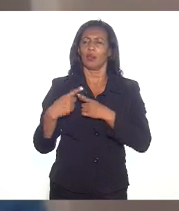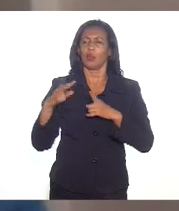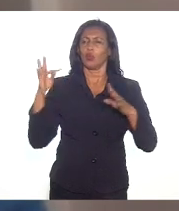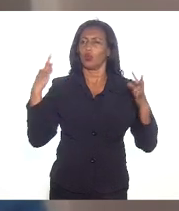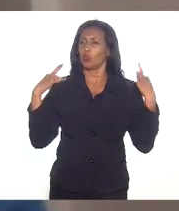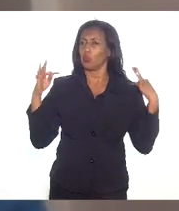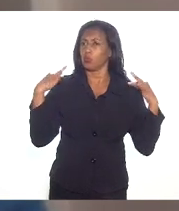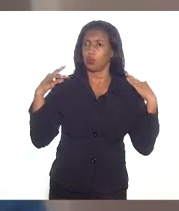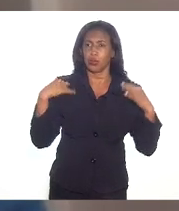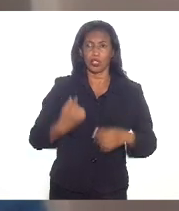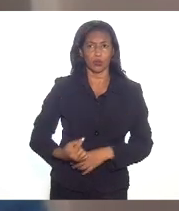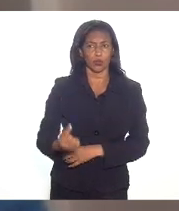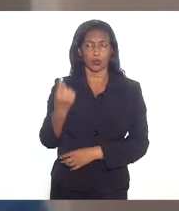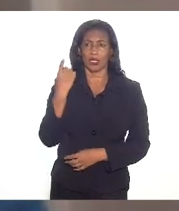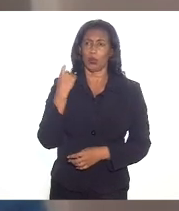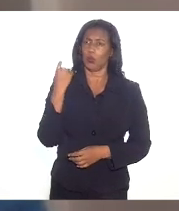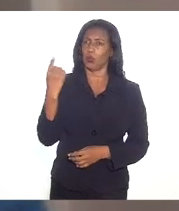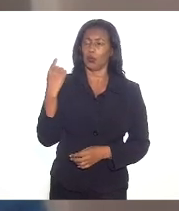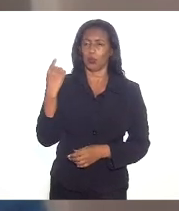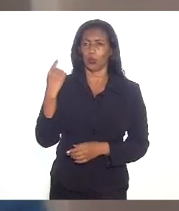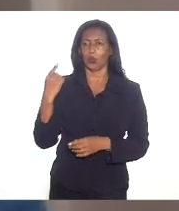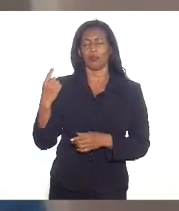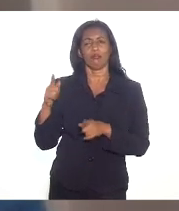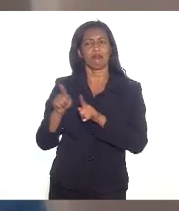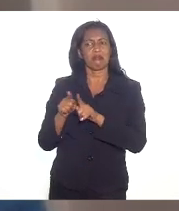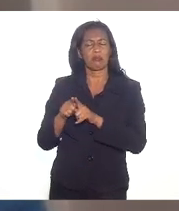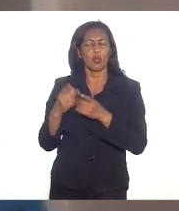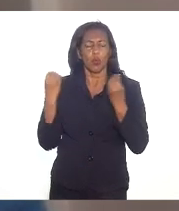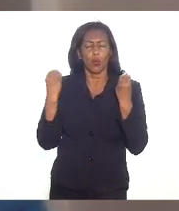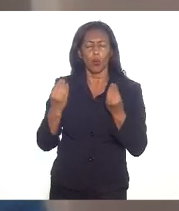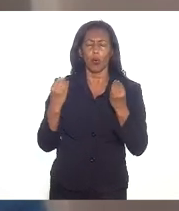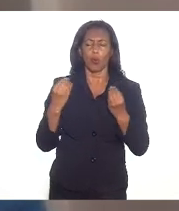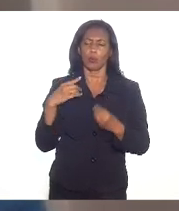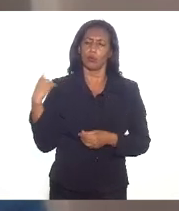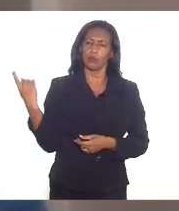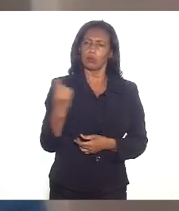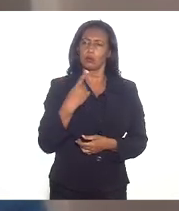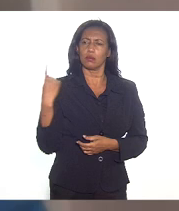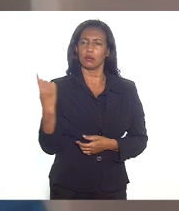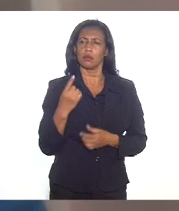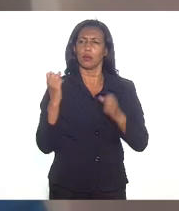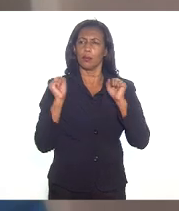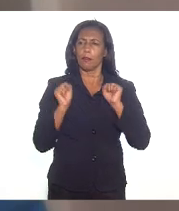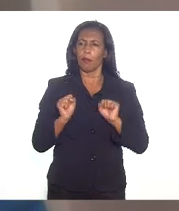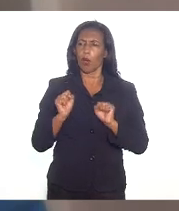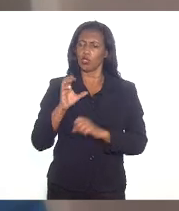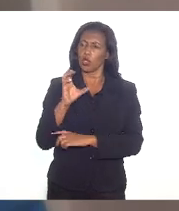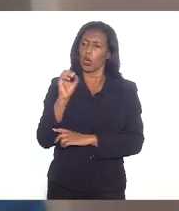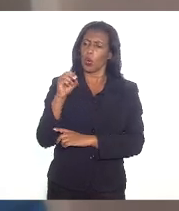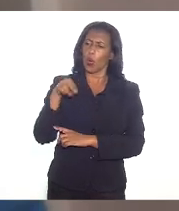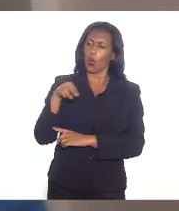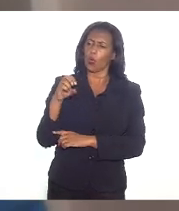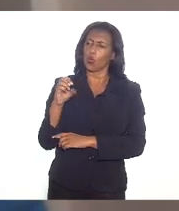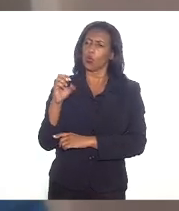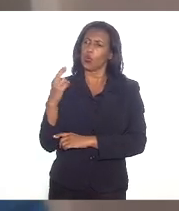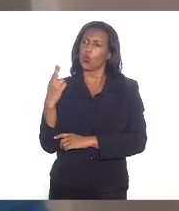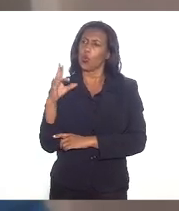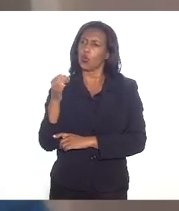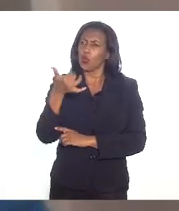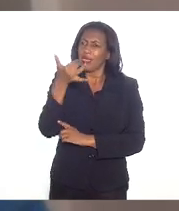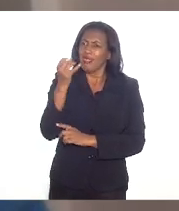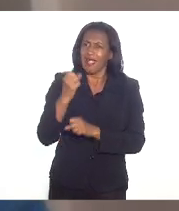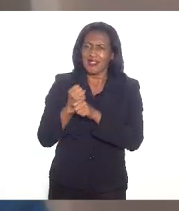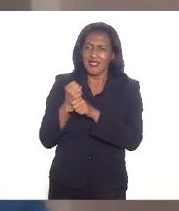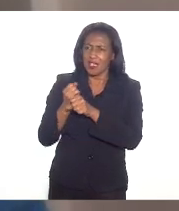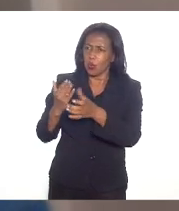CEPERN não tem um único estatístico. Então, como é que a gente pode aí ficar sem concurso durante